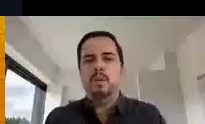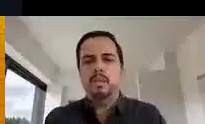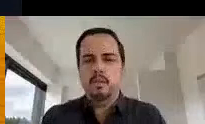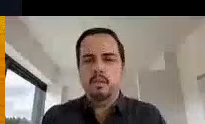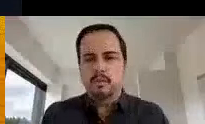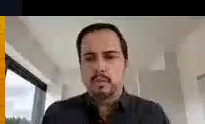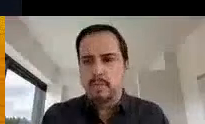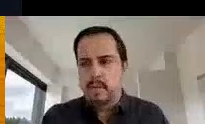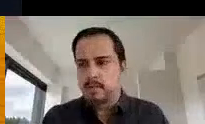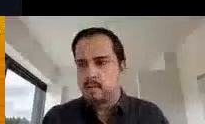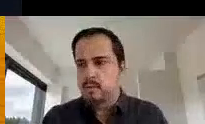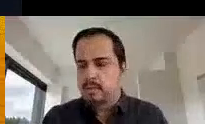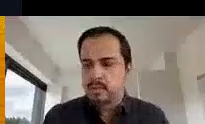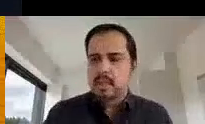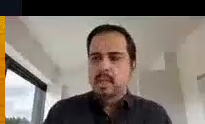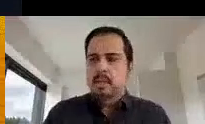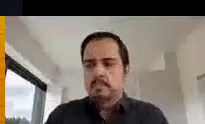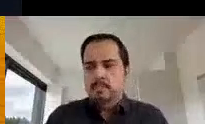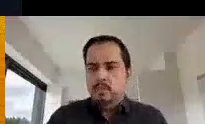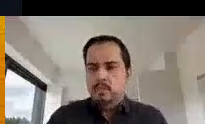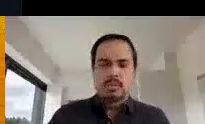você mesmo, na hora de conceber aí